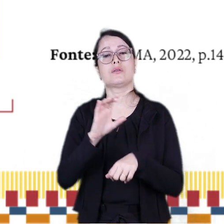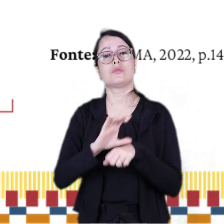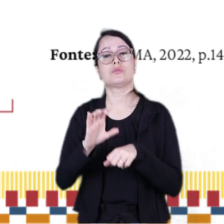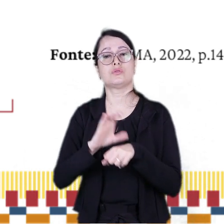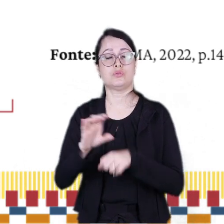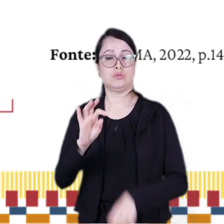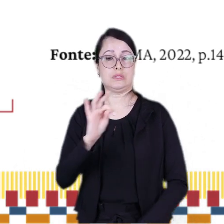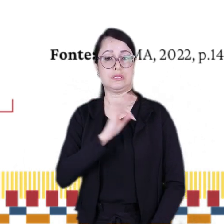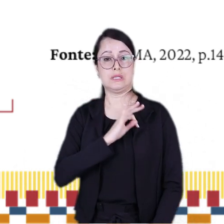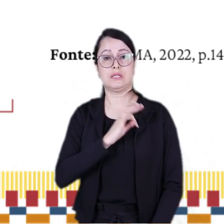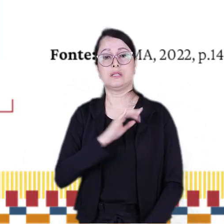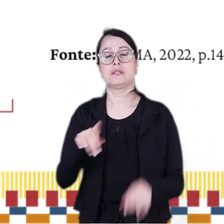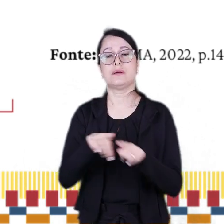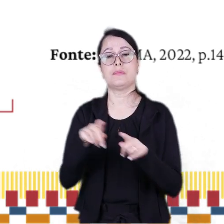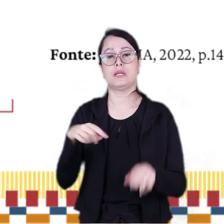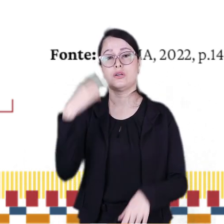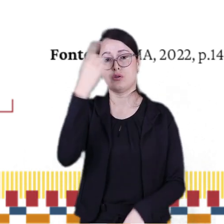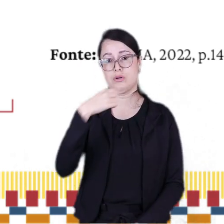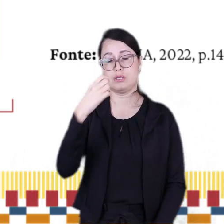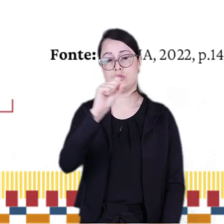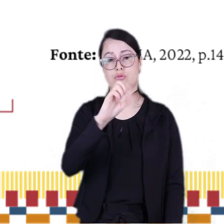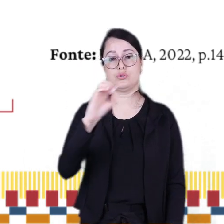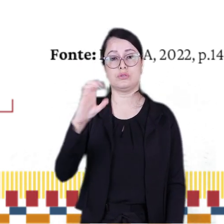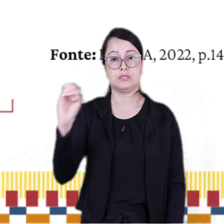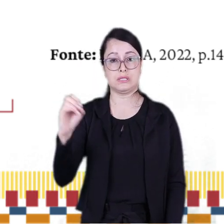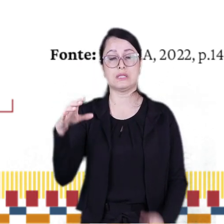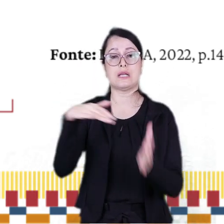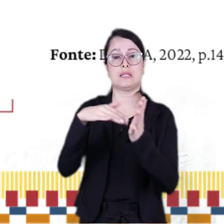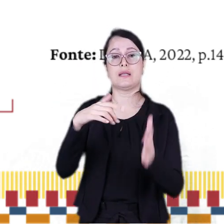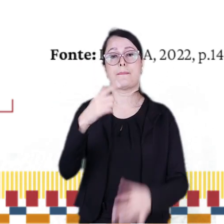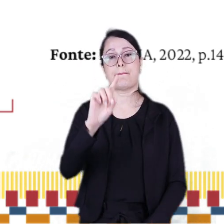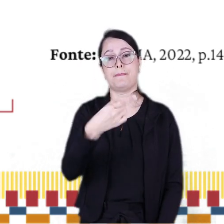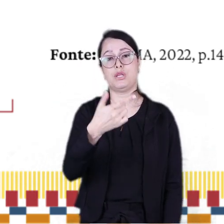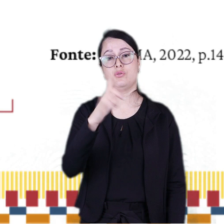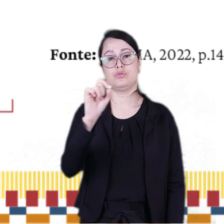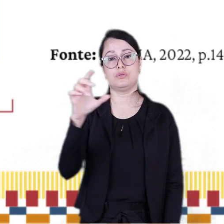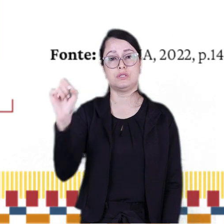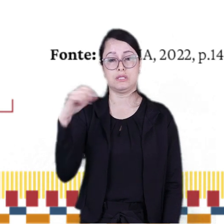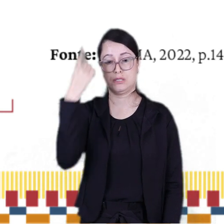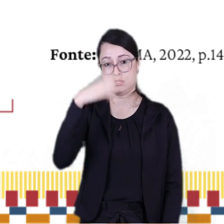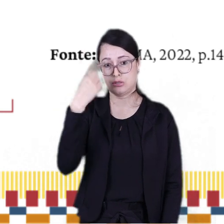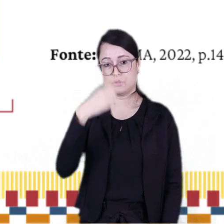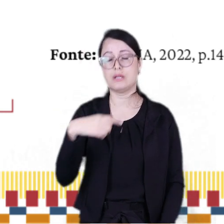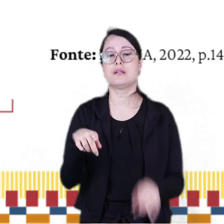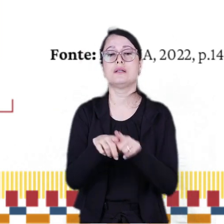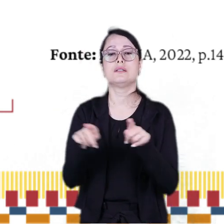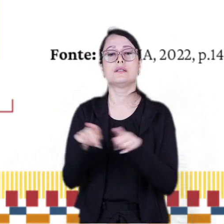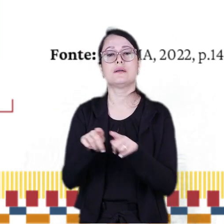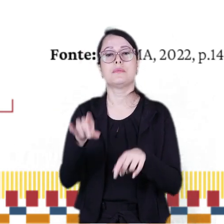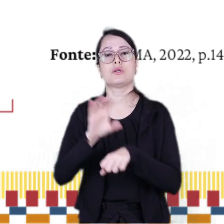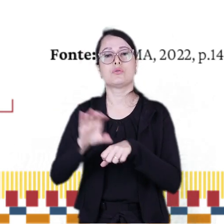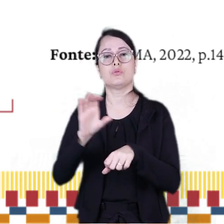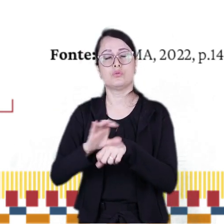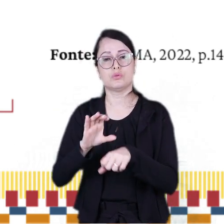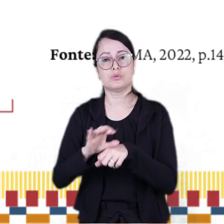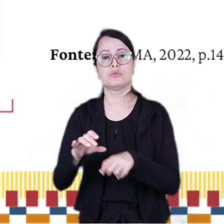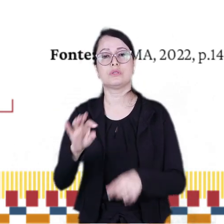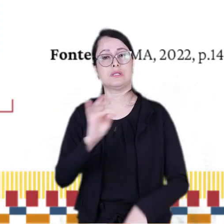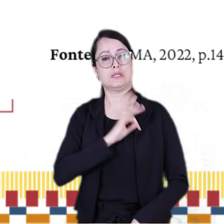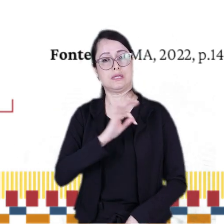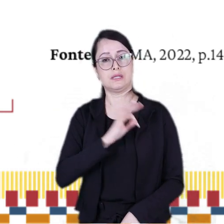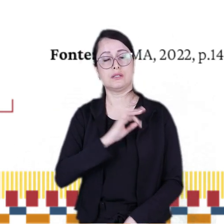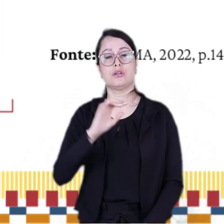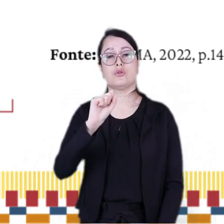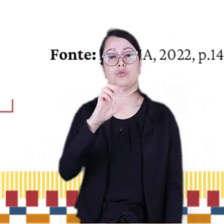habilitação profissional técnica de nível médio variando de 800 a 1200 horas a qualificação profissional